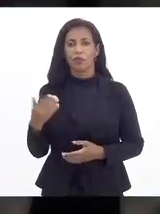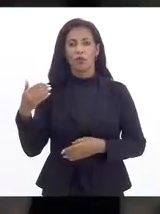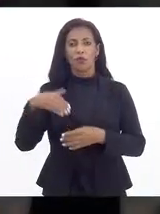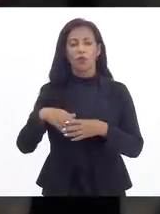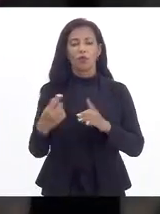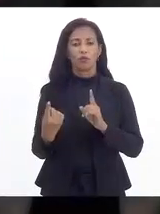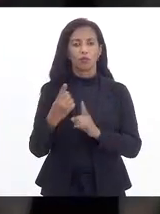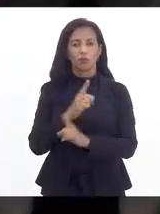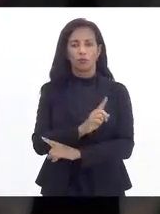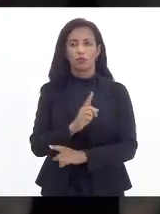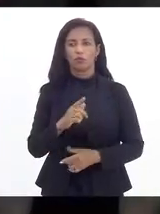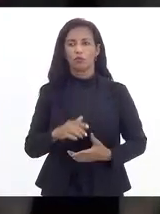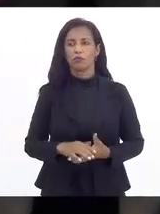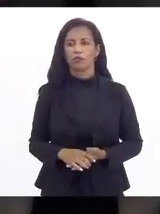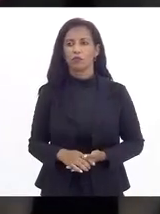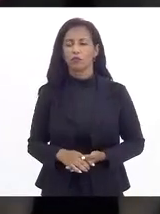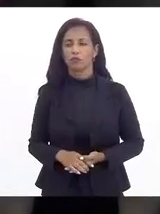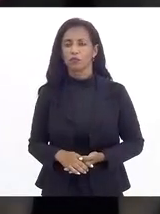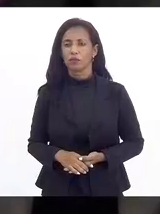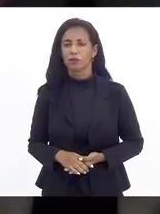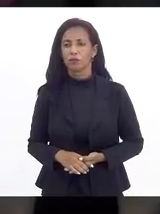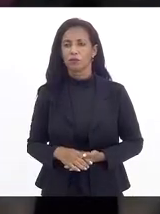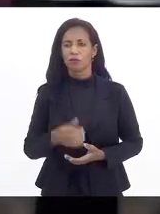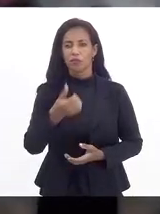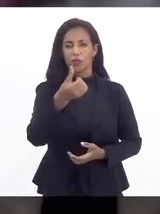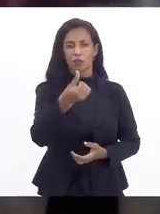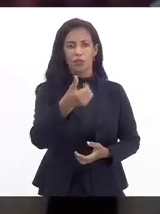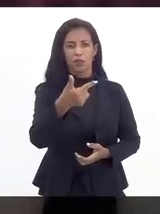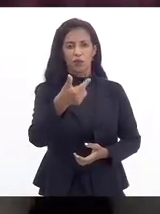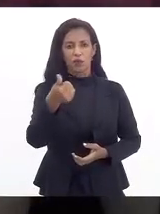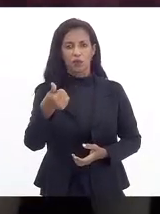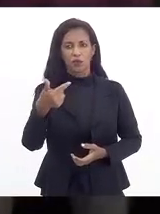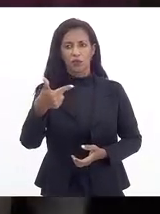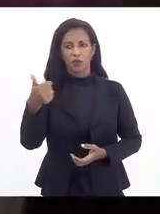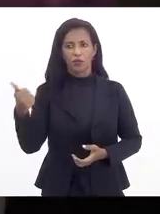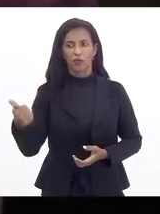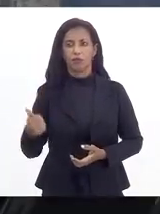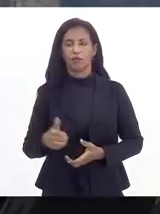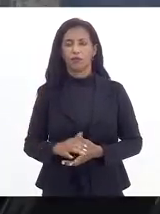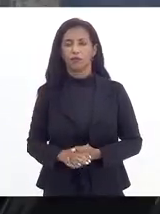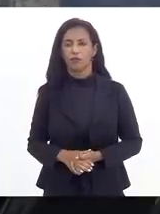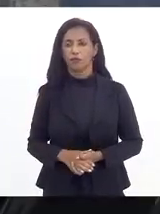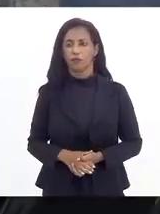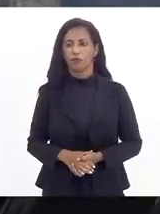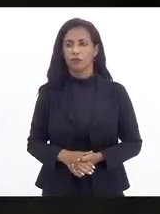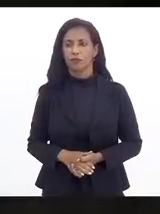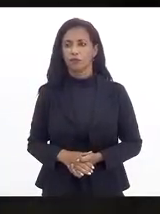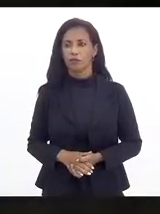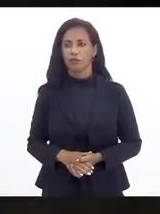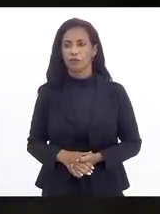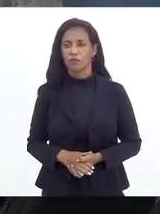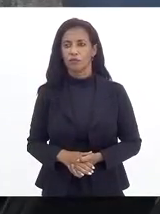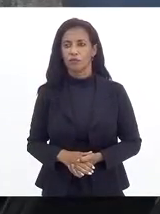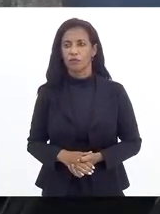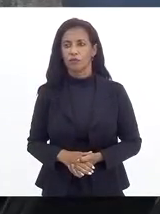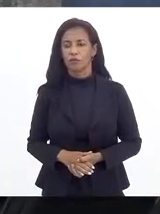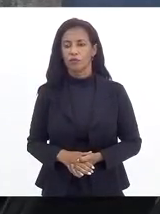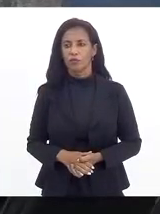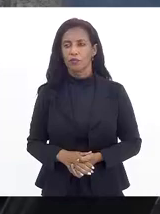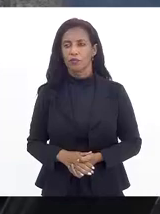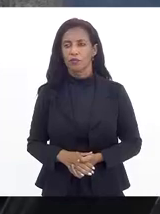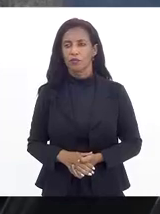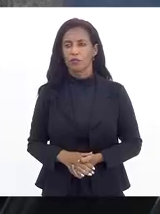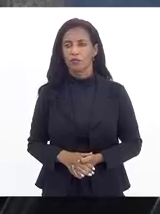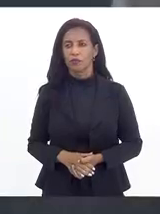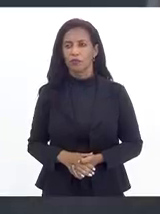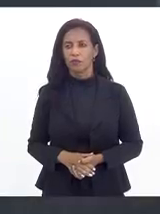contrário ao projeto de resolução 621 de 2021. Ok. Presidente, consignar meu voto